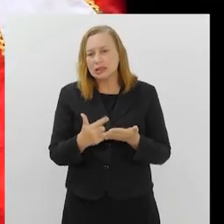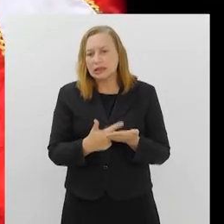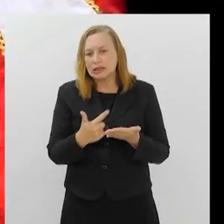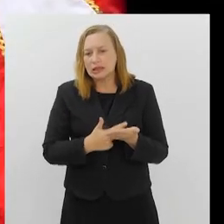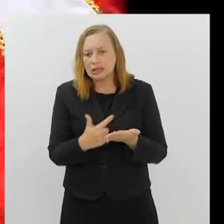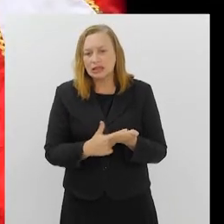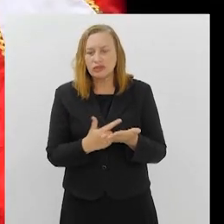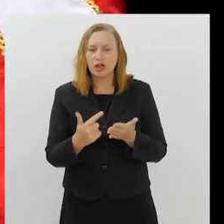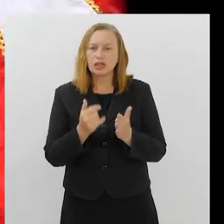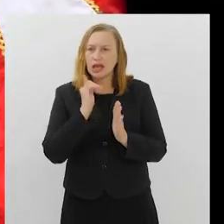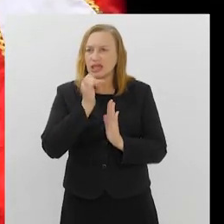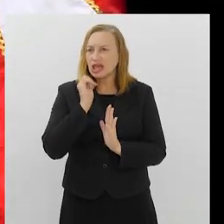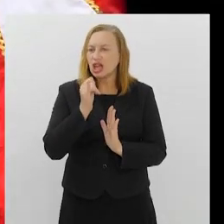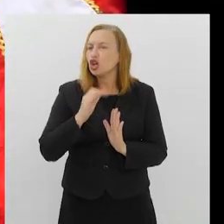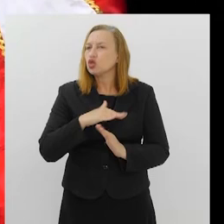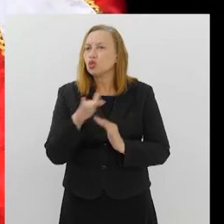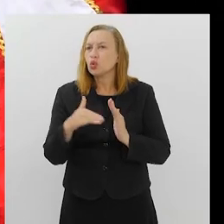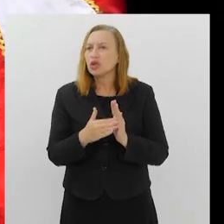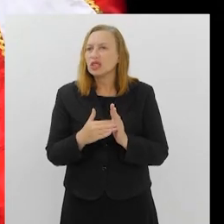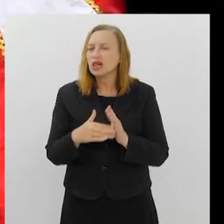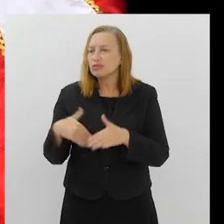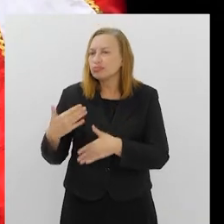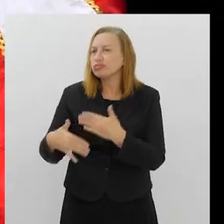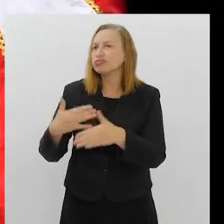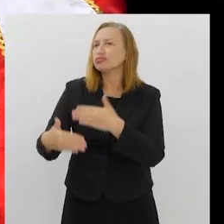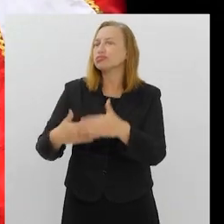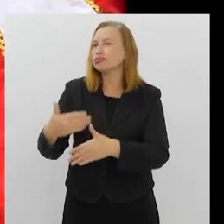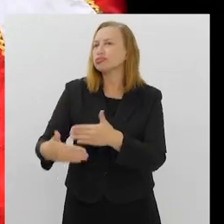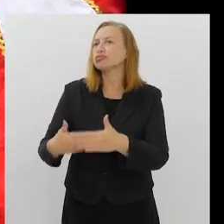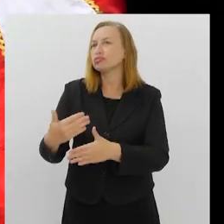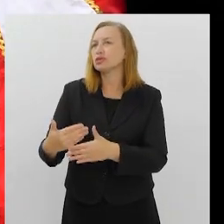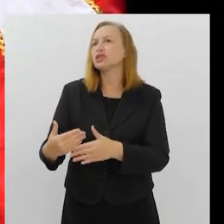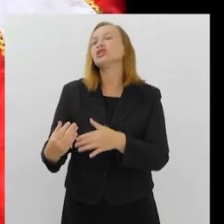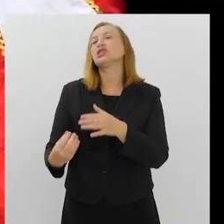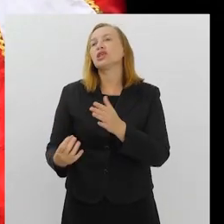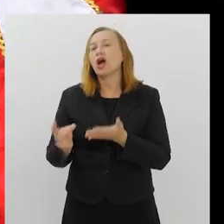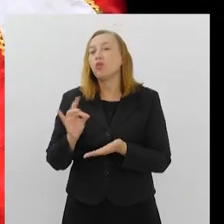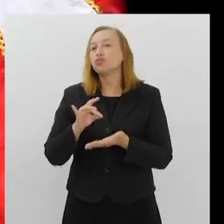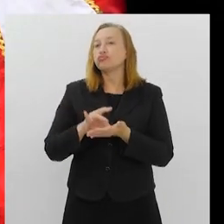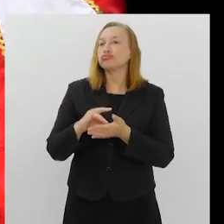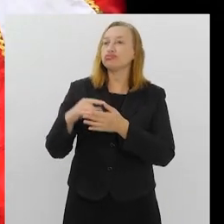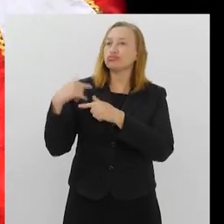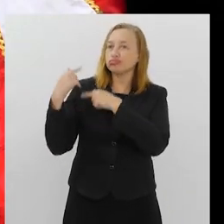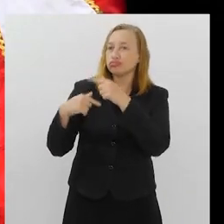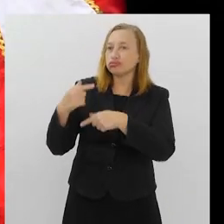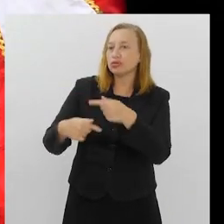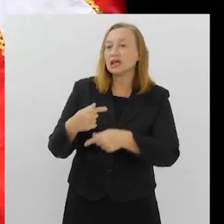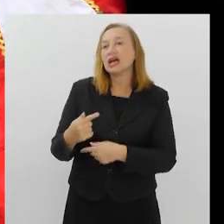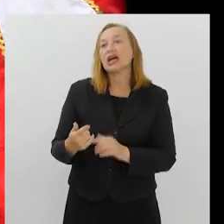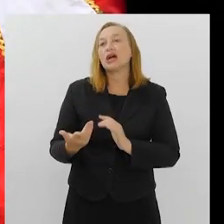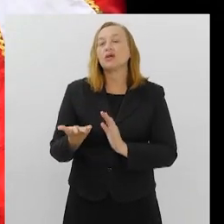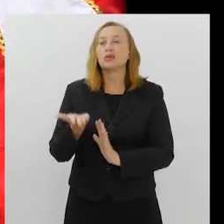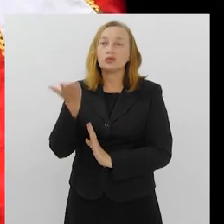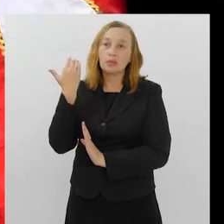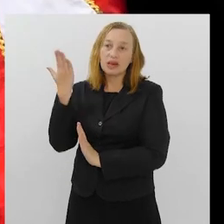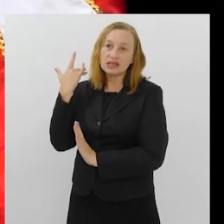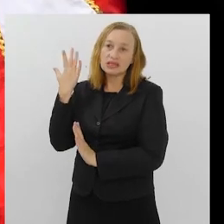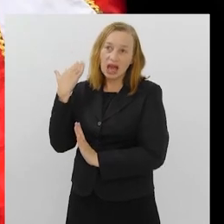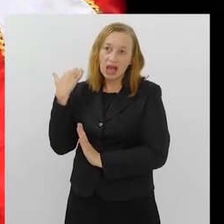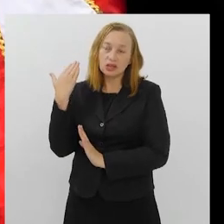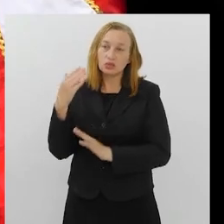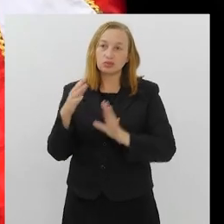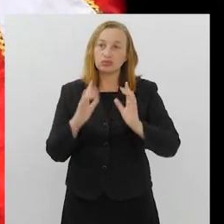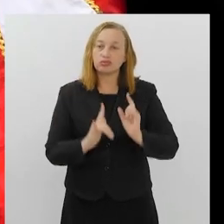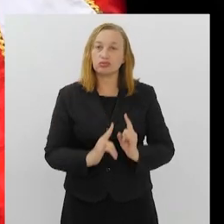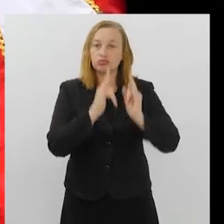um livro onde conta toda a trajetória, né, a origem, a ancestralidade, que antigamente o pavilhão quem carregava